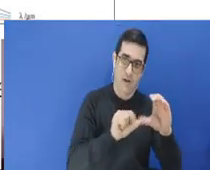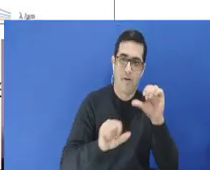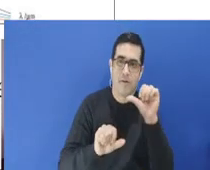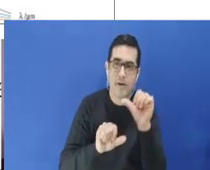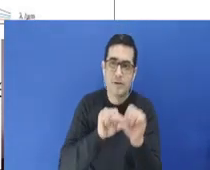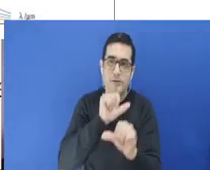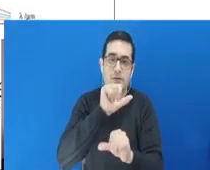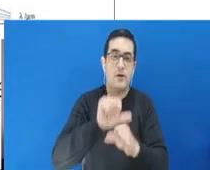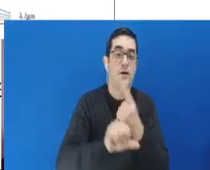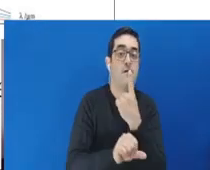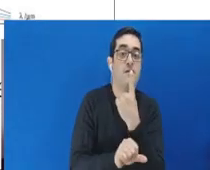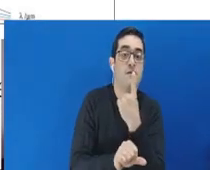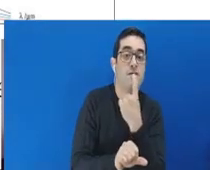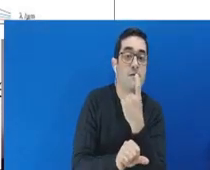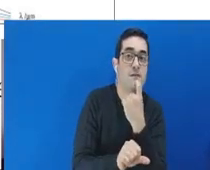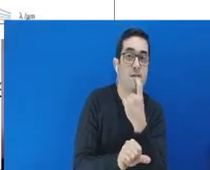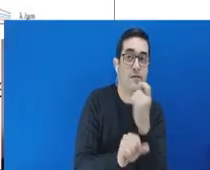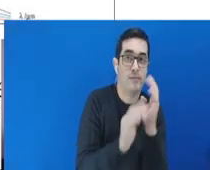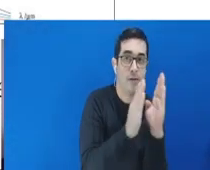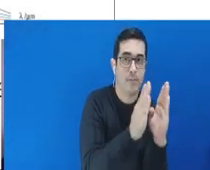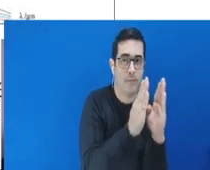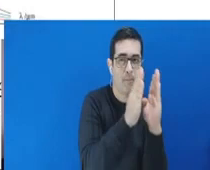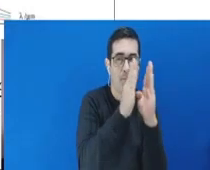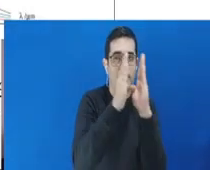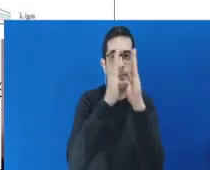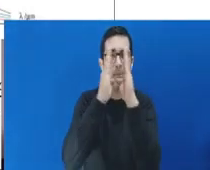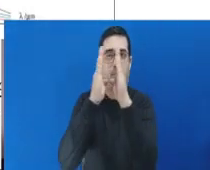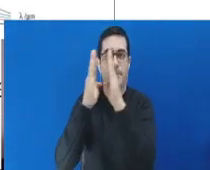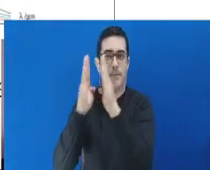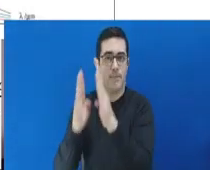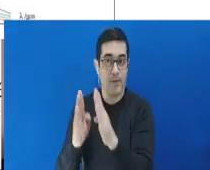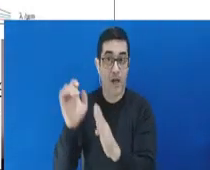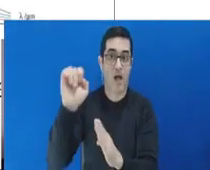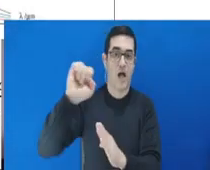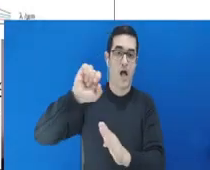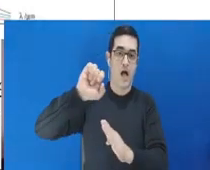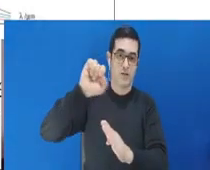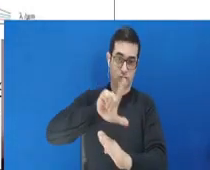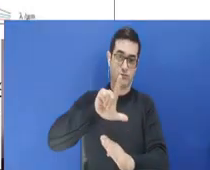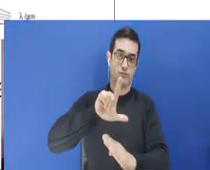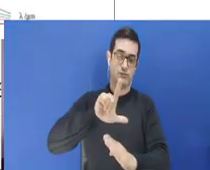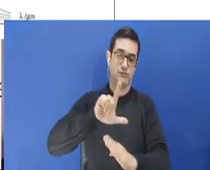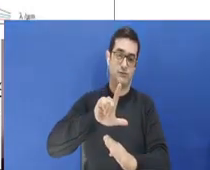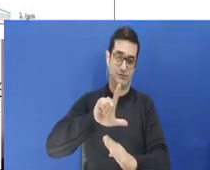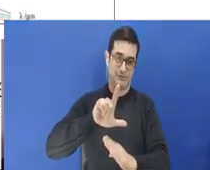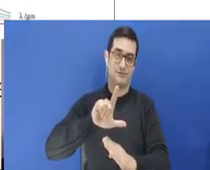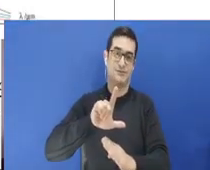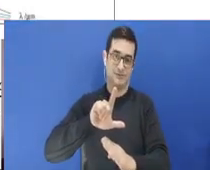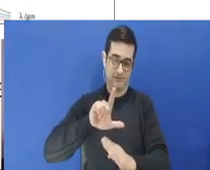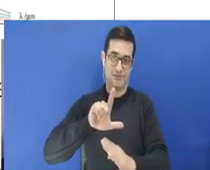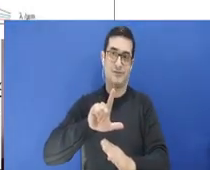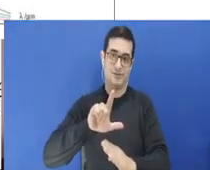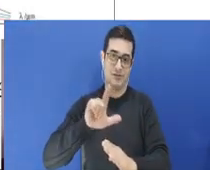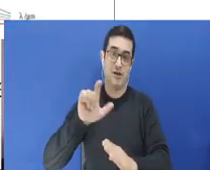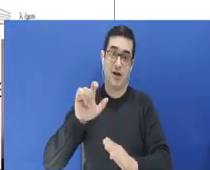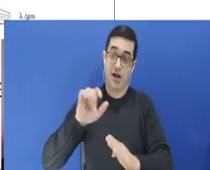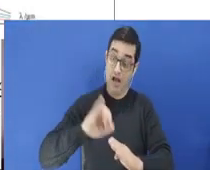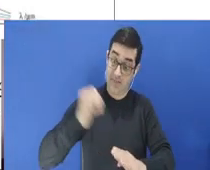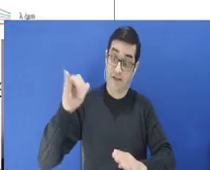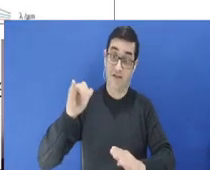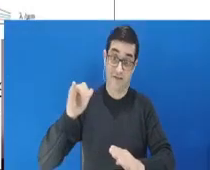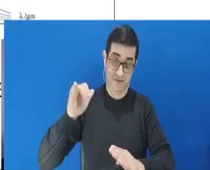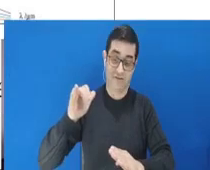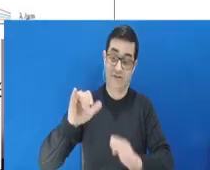região do azul, né? Então eu estou aumentando a energia, aumentando a frequência e diminuindo o comprimento de